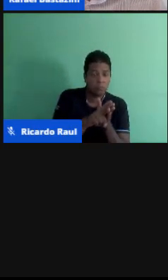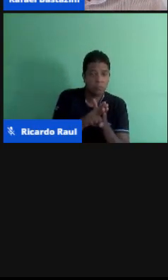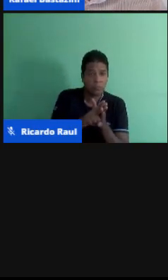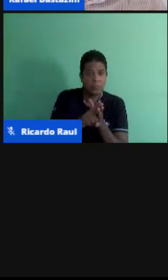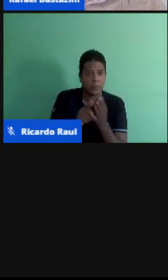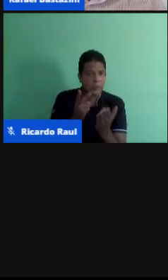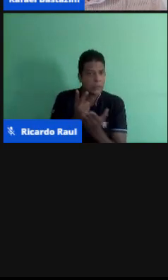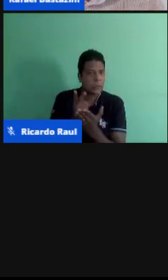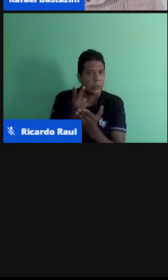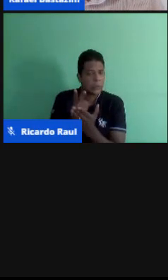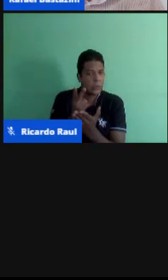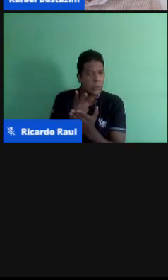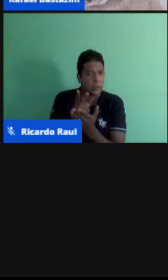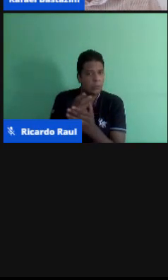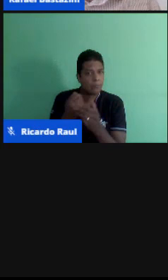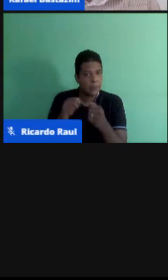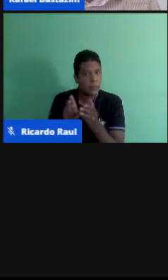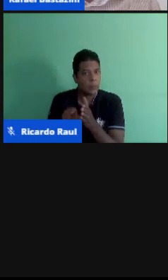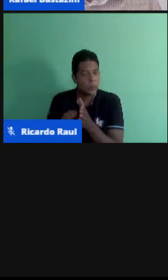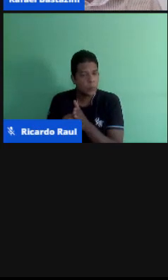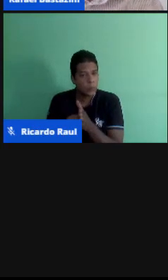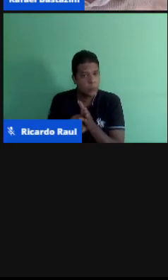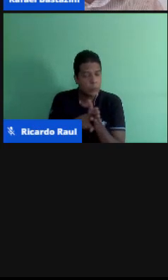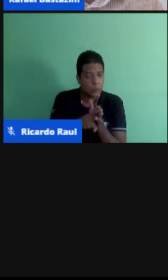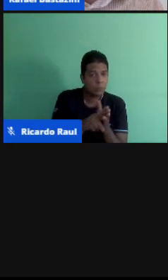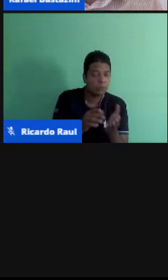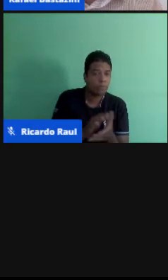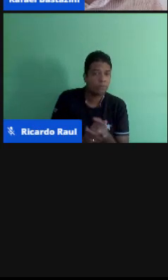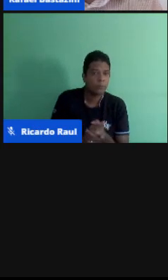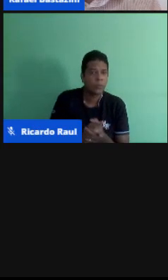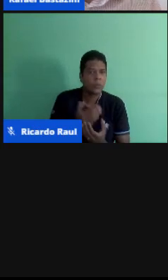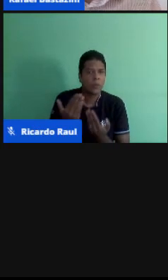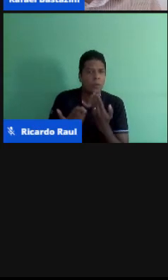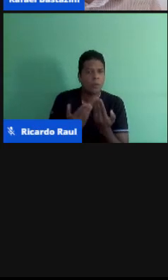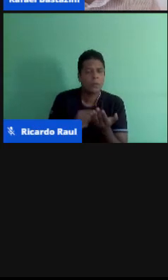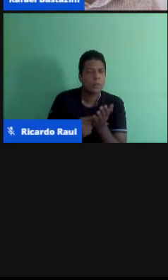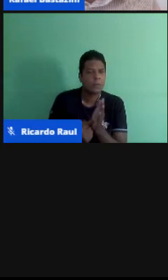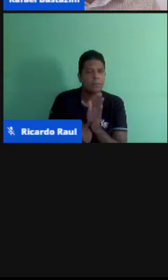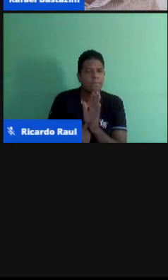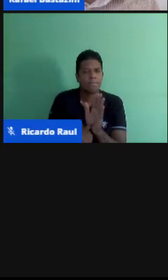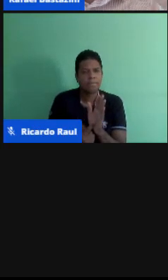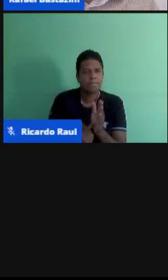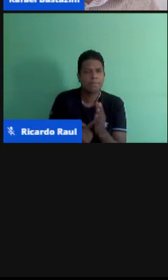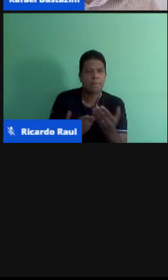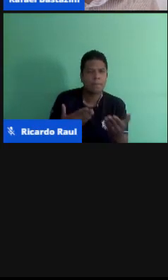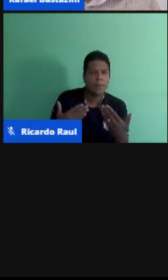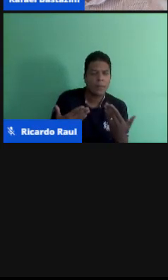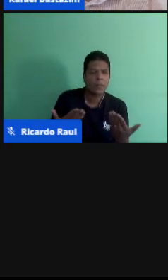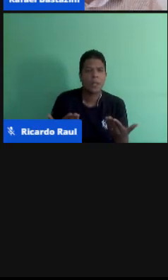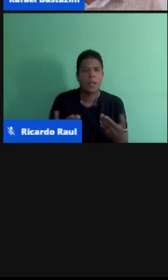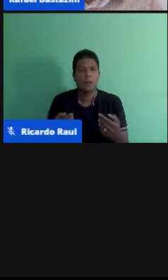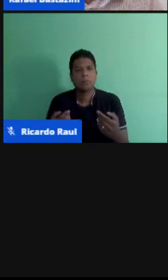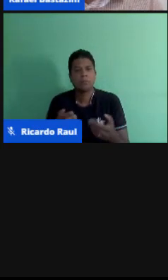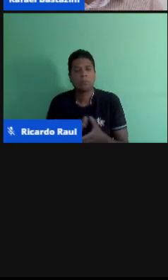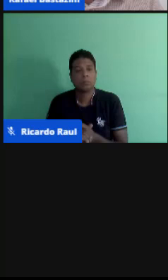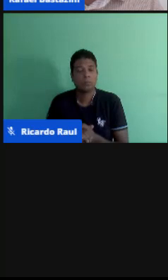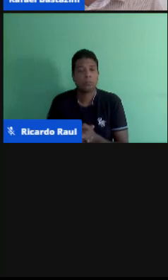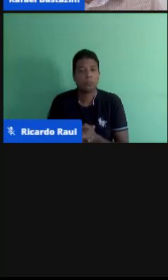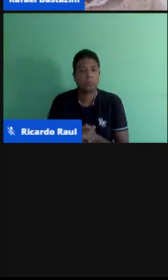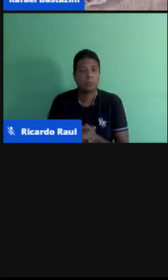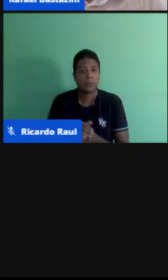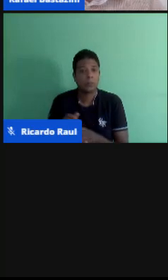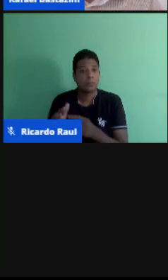eterno estudioso, né? A gente tem que ir atrás das informações. Então, a gente começa a apresentar e debater com os alunos. Então, a gente consegue, por meio